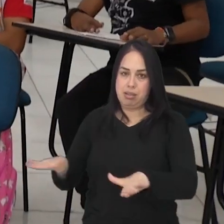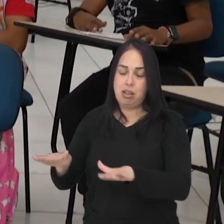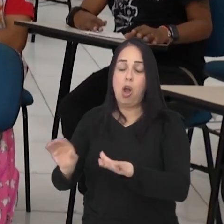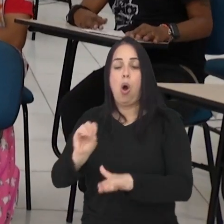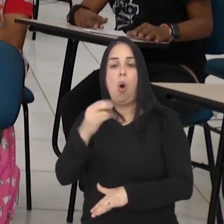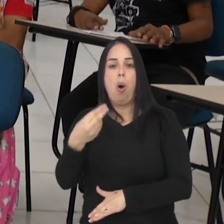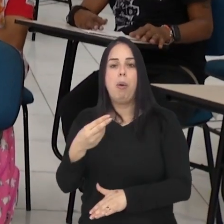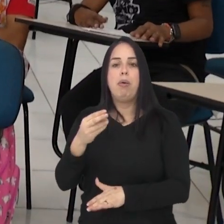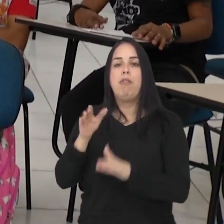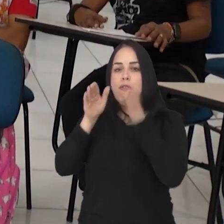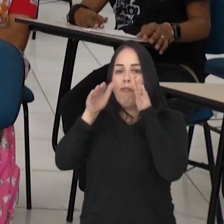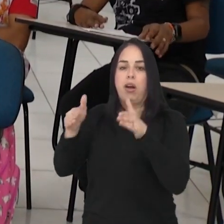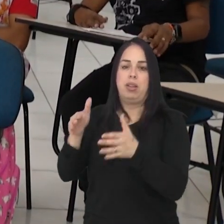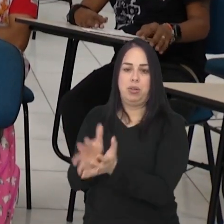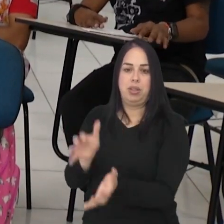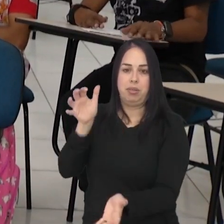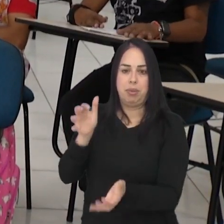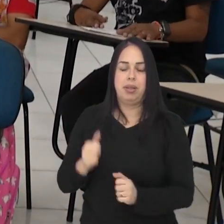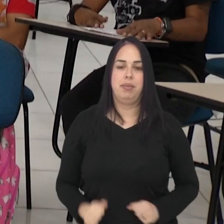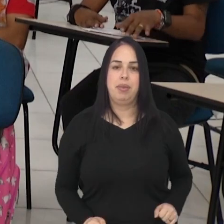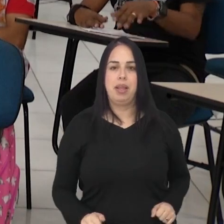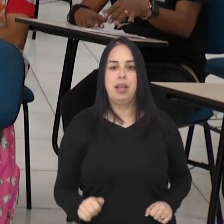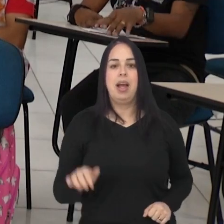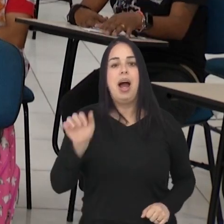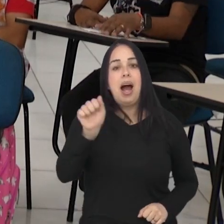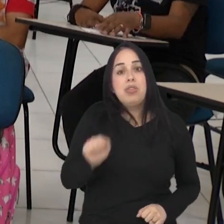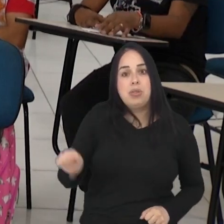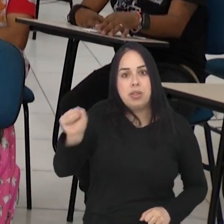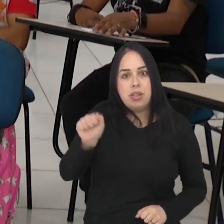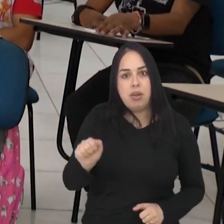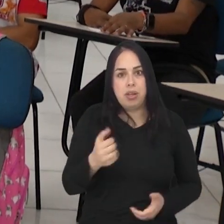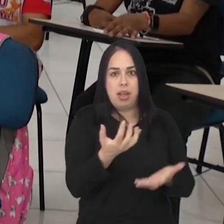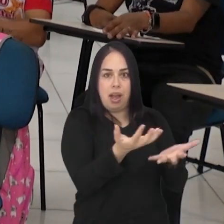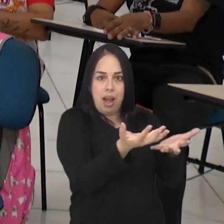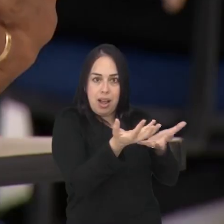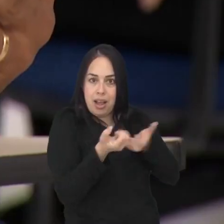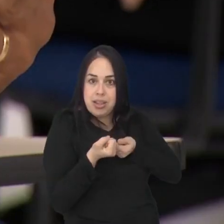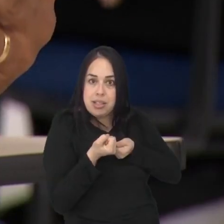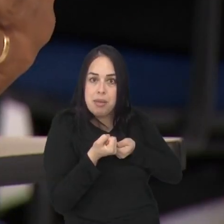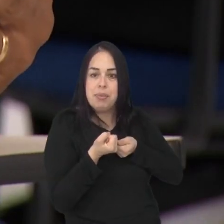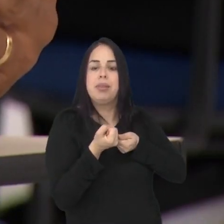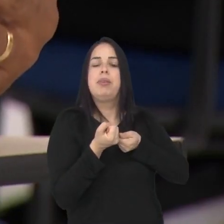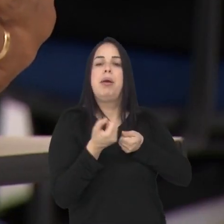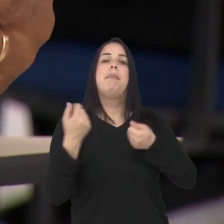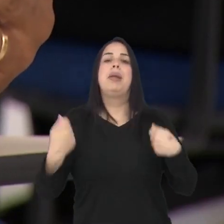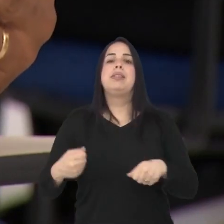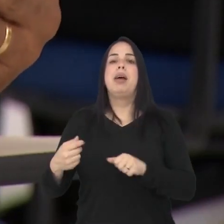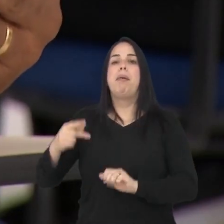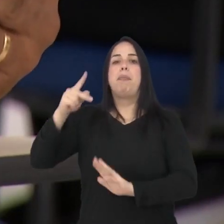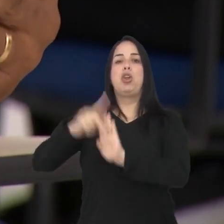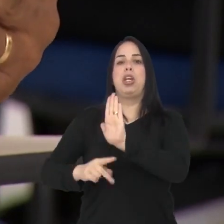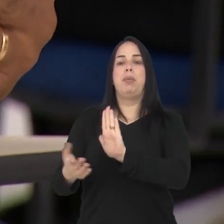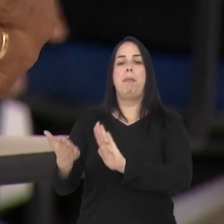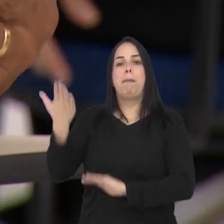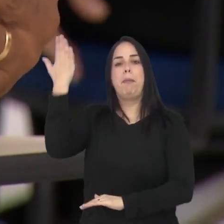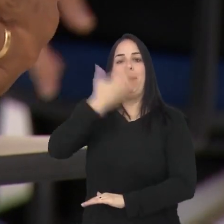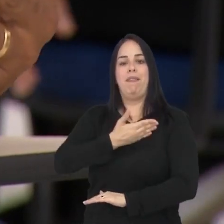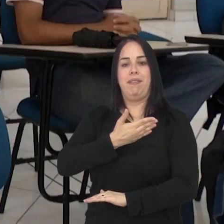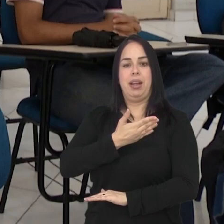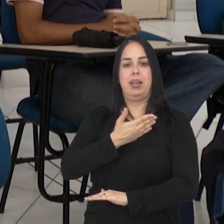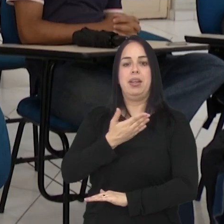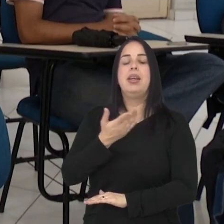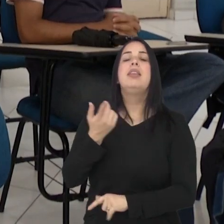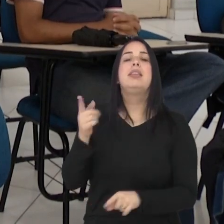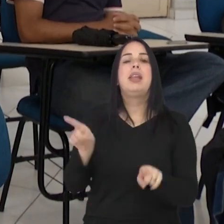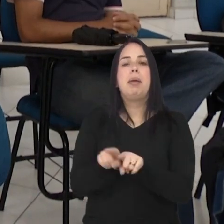A organização que receber verba do Fundo Municipal também tem obrigações, como apresentar o projeto que deseja